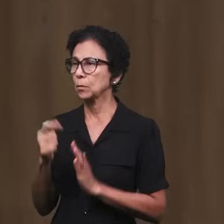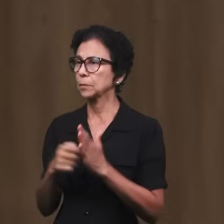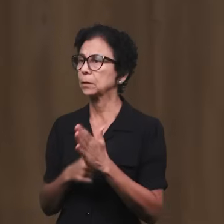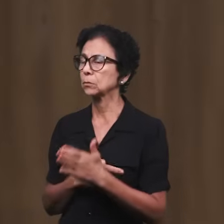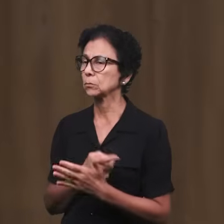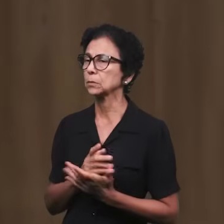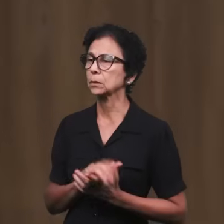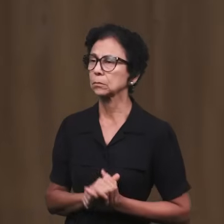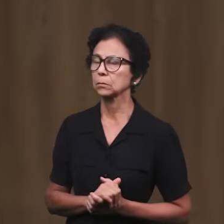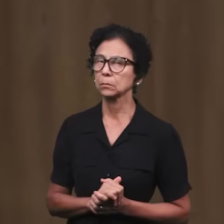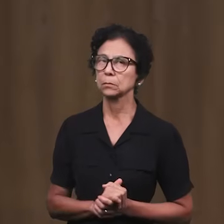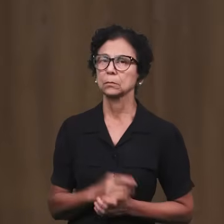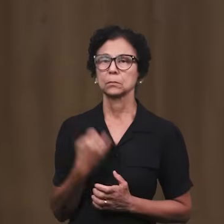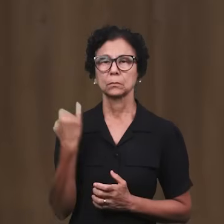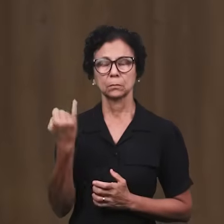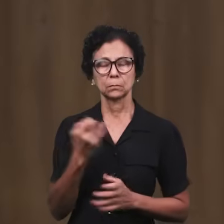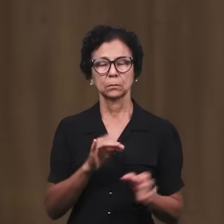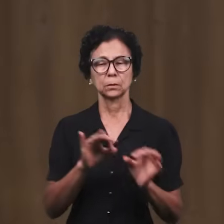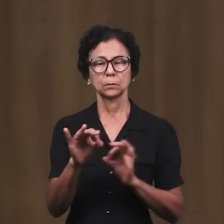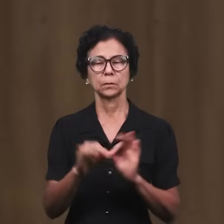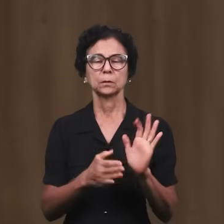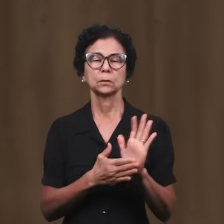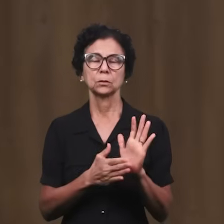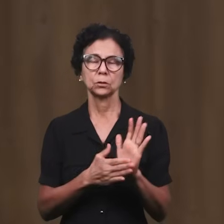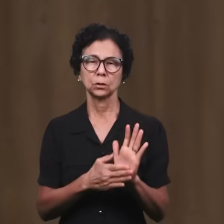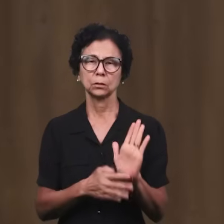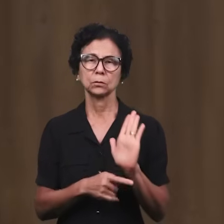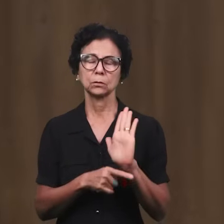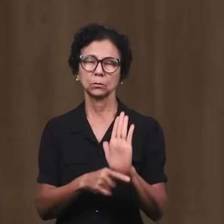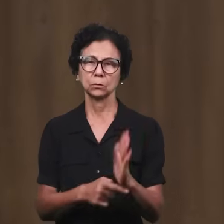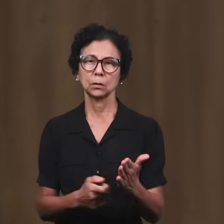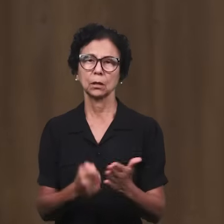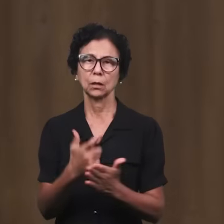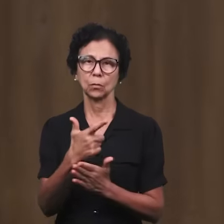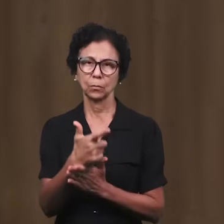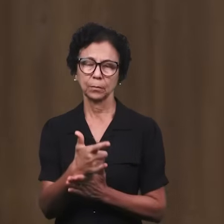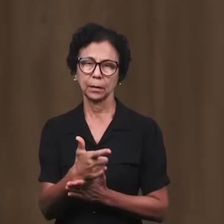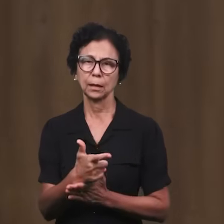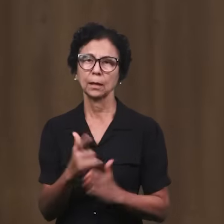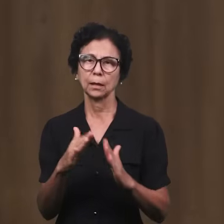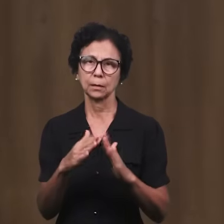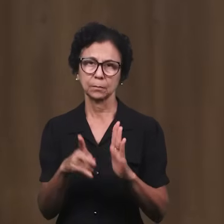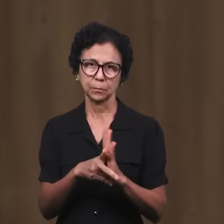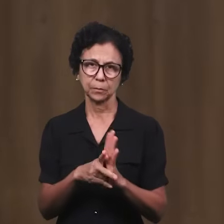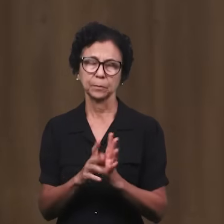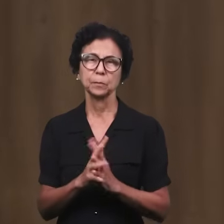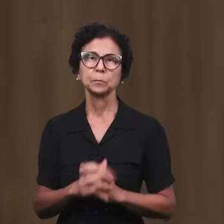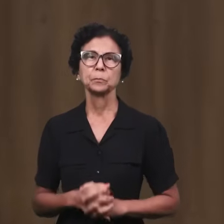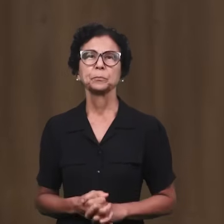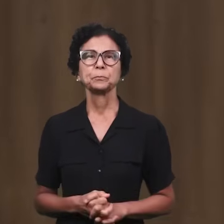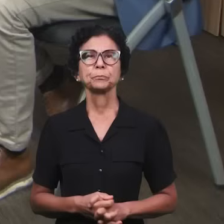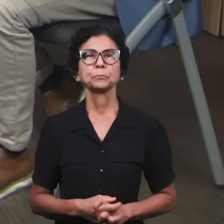um bom planejamento vai ajudar na compra do imóvel para ficar uma forma equilibrada.